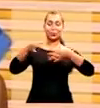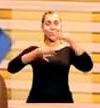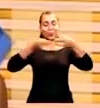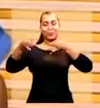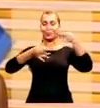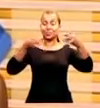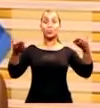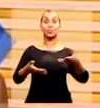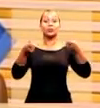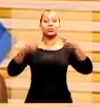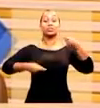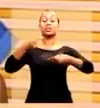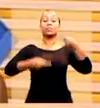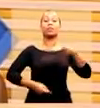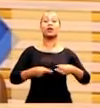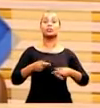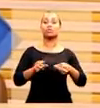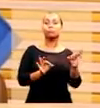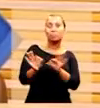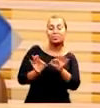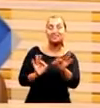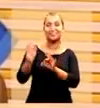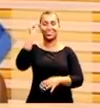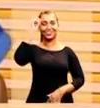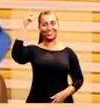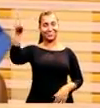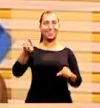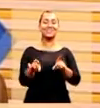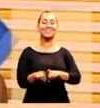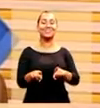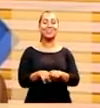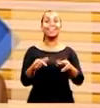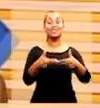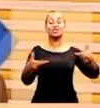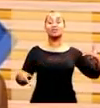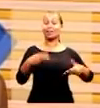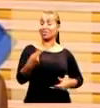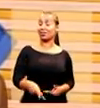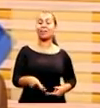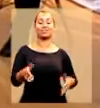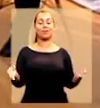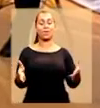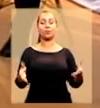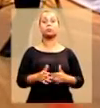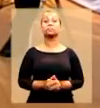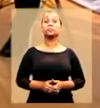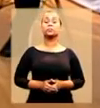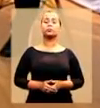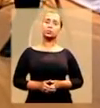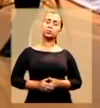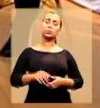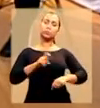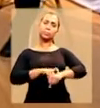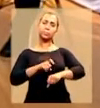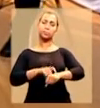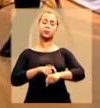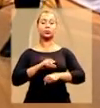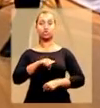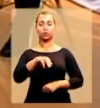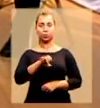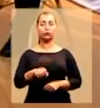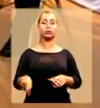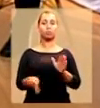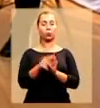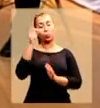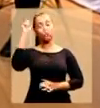E de volta com o ponto de vista, hoje a gente debate produção cultural e os desafios dessa área. Ô Ganga, em momentos de crise, o setor